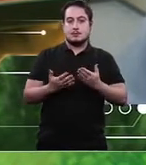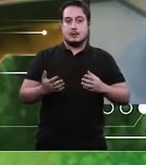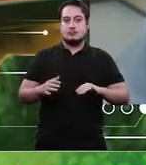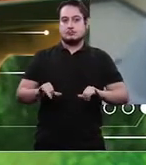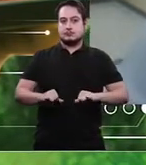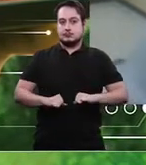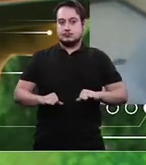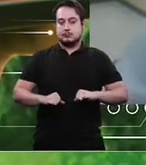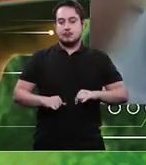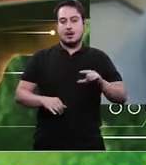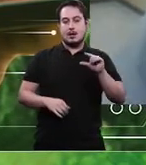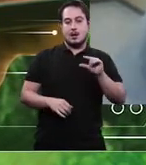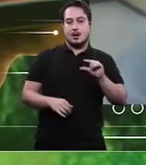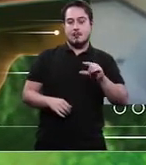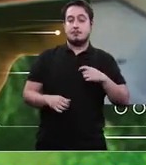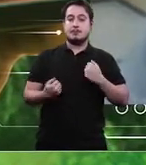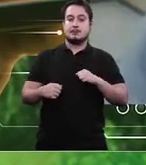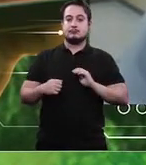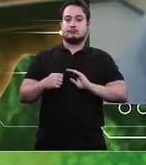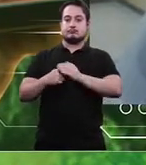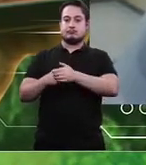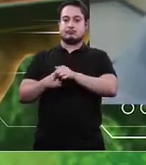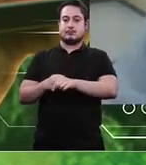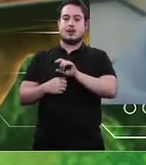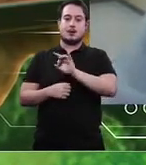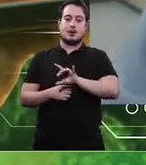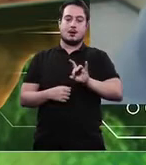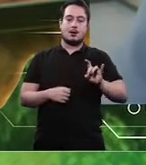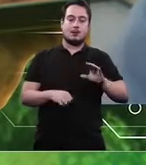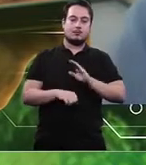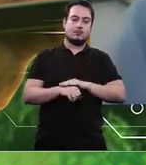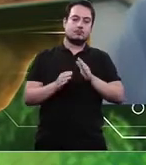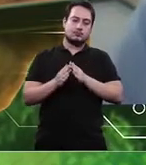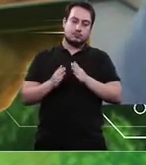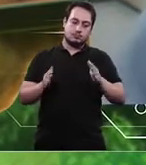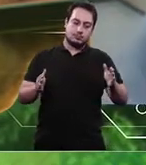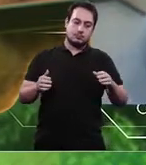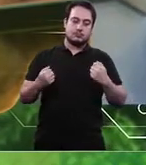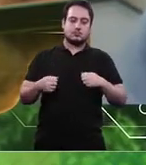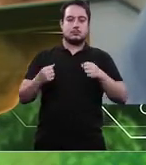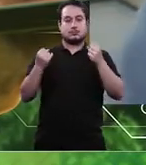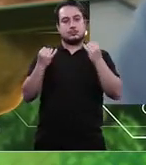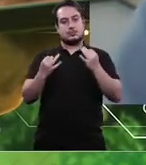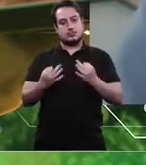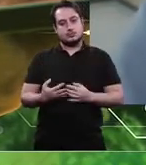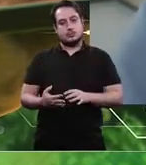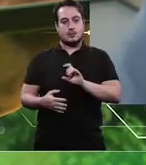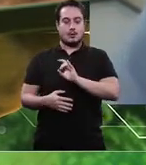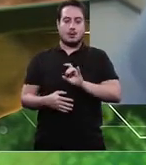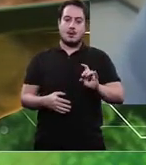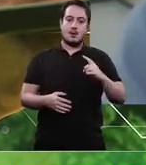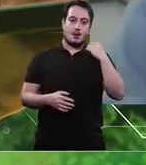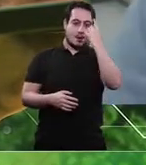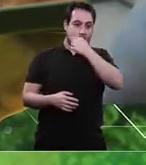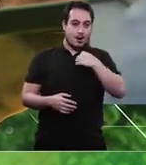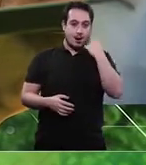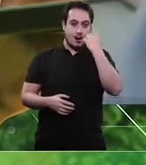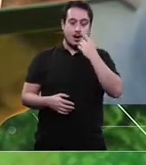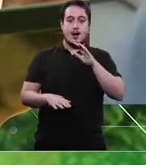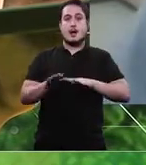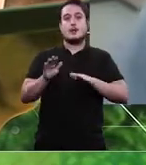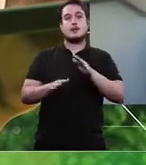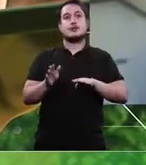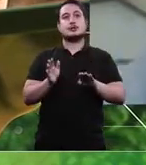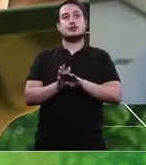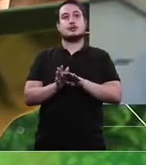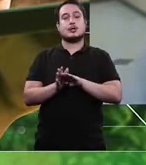sofrimento de ter que estar se defendendo a cada momento, estar se explicando a cada hora. Tá entendendo? De vez em quando chega a notícia